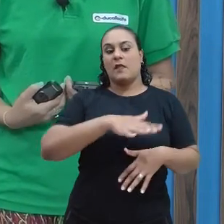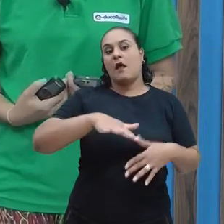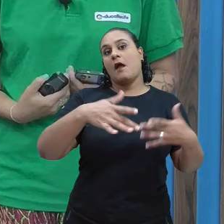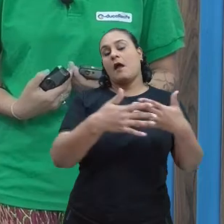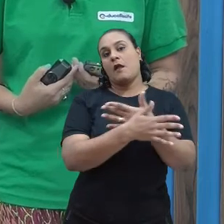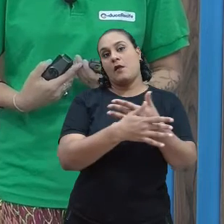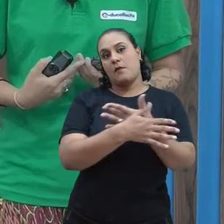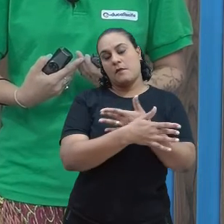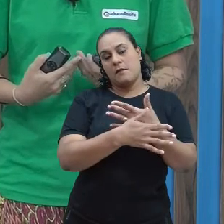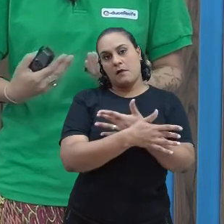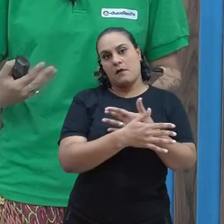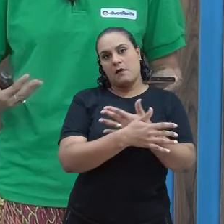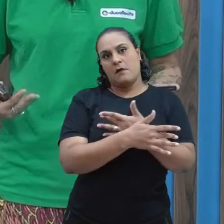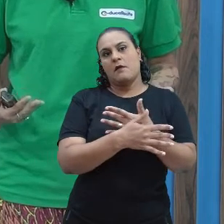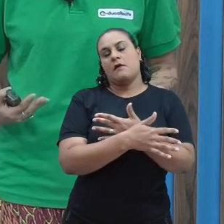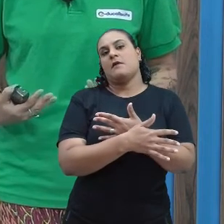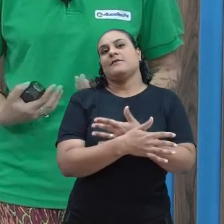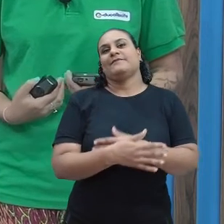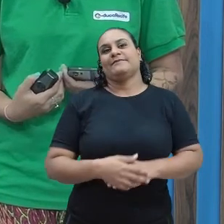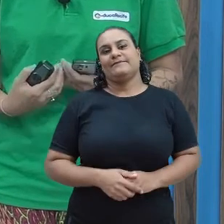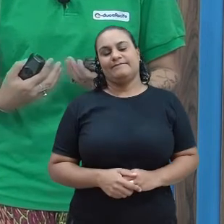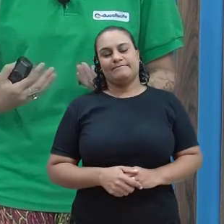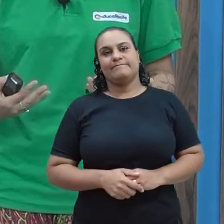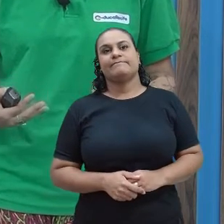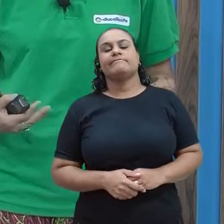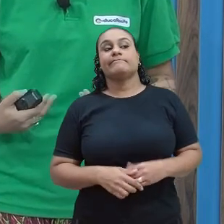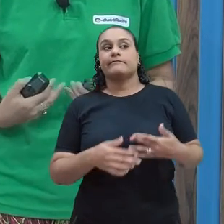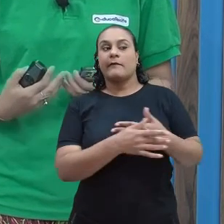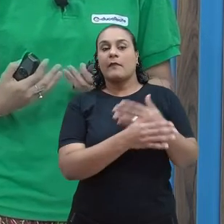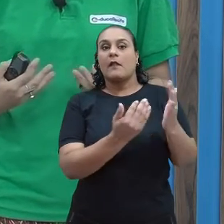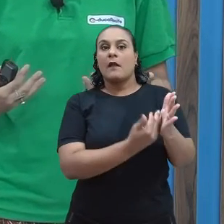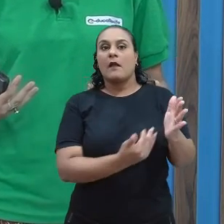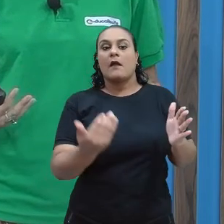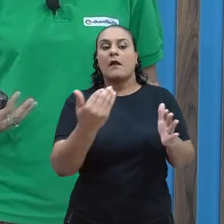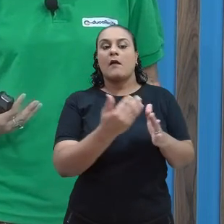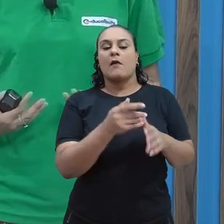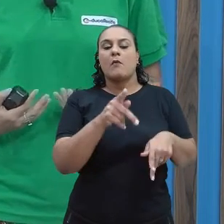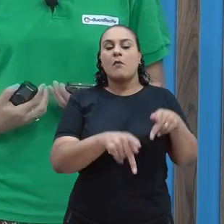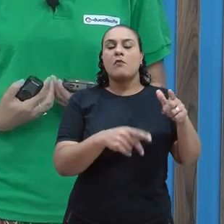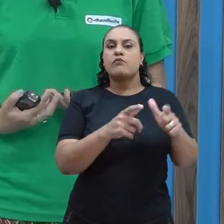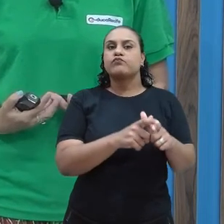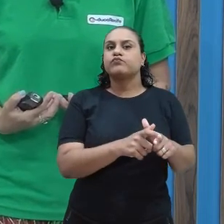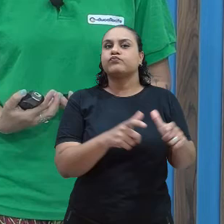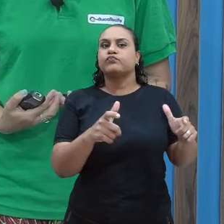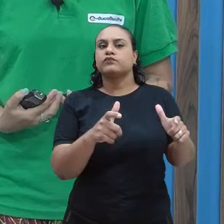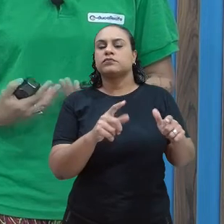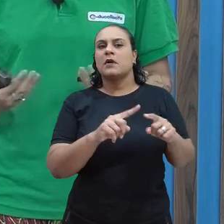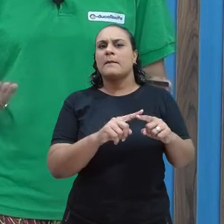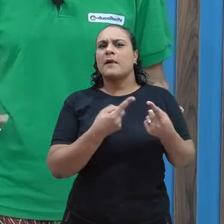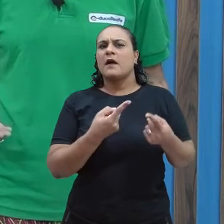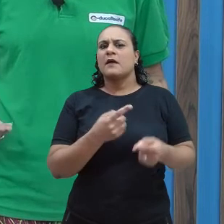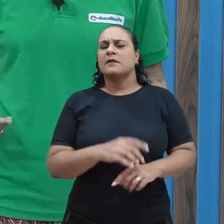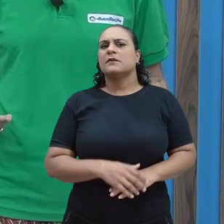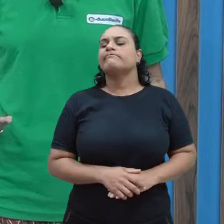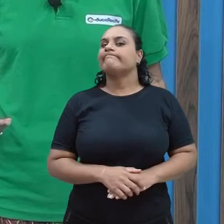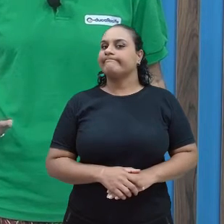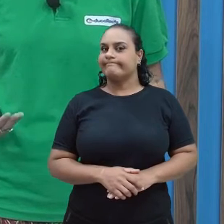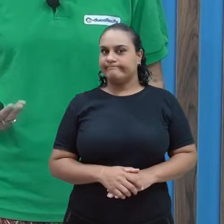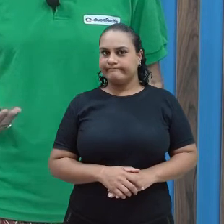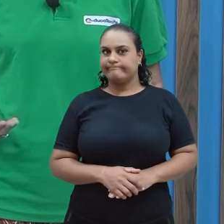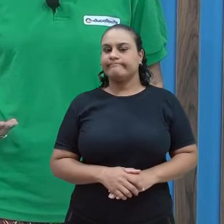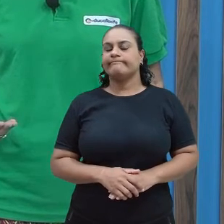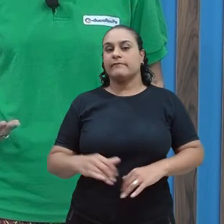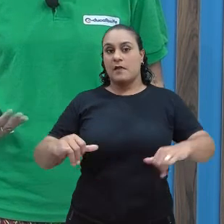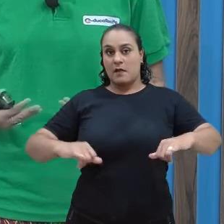né? Das nossas cidades. A cidade cresce, a população cresce, mas ainda assim,